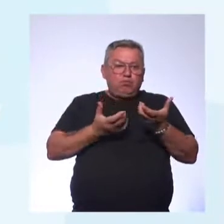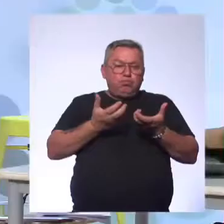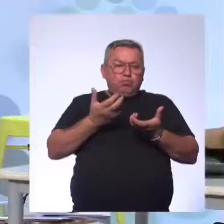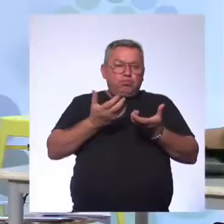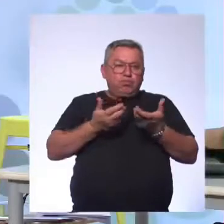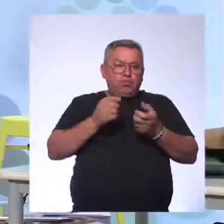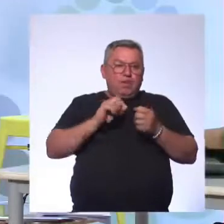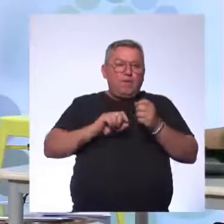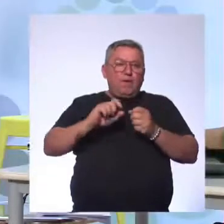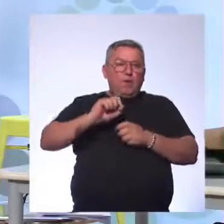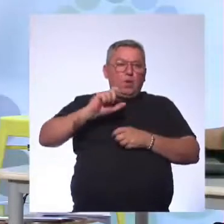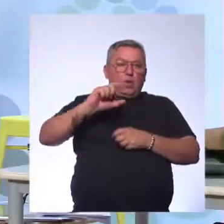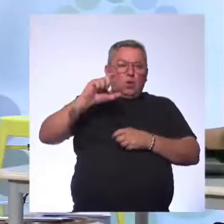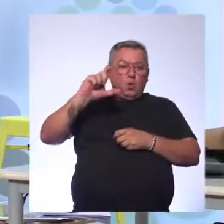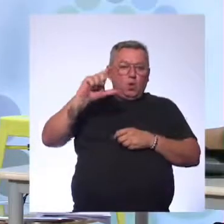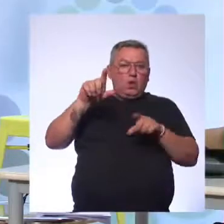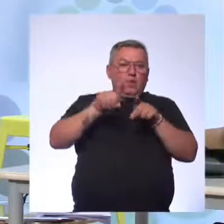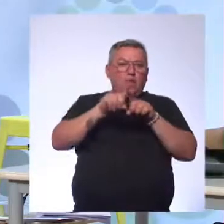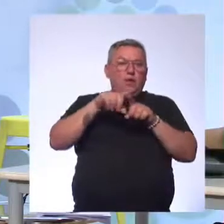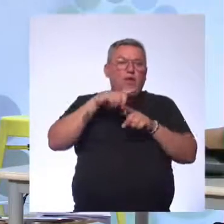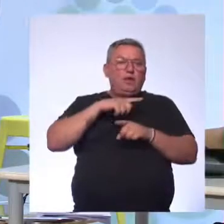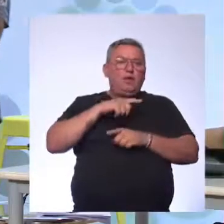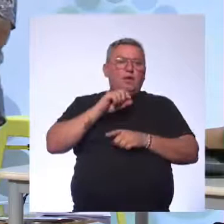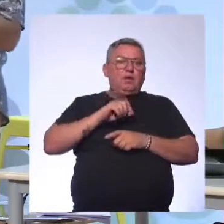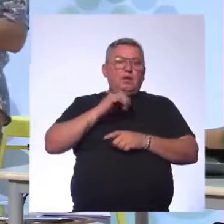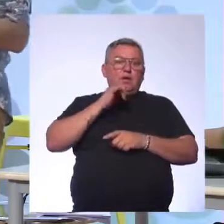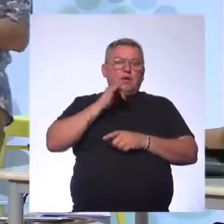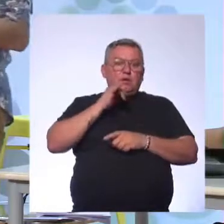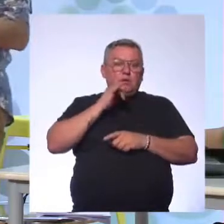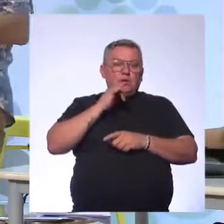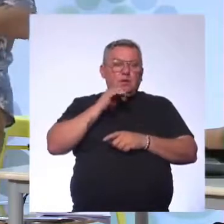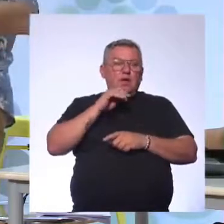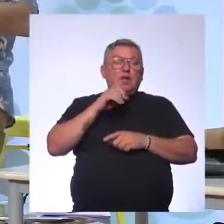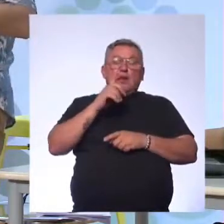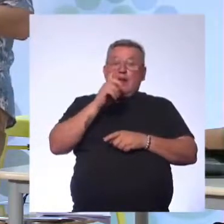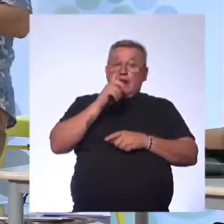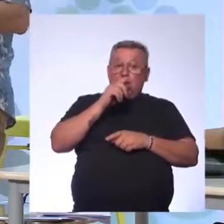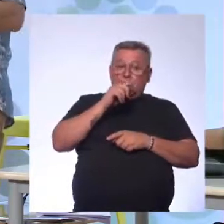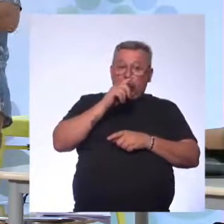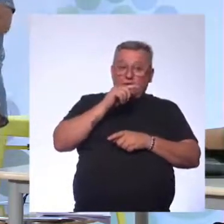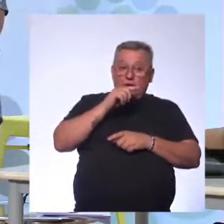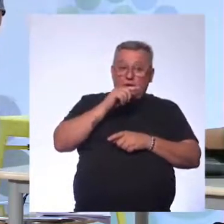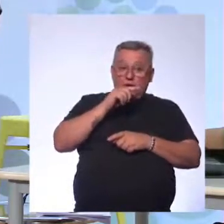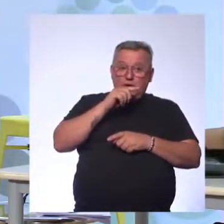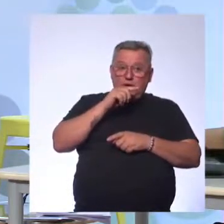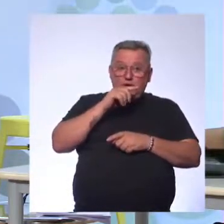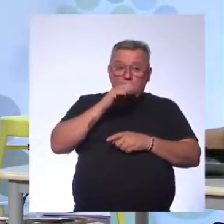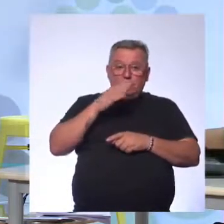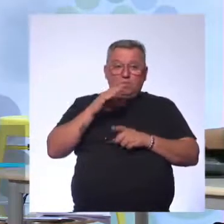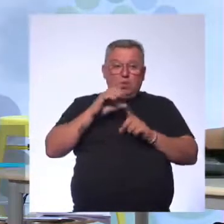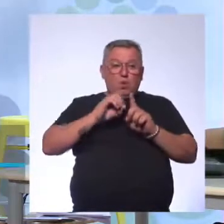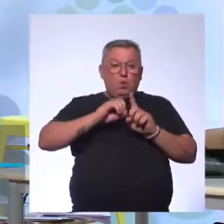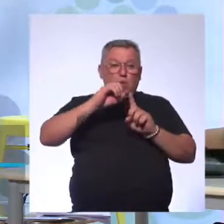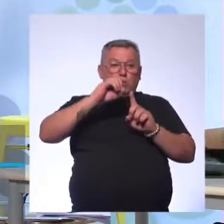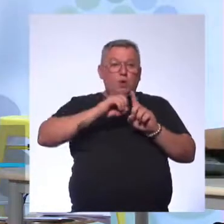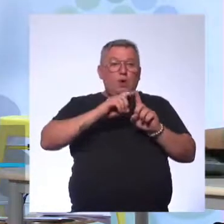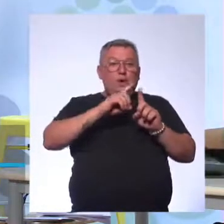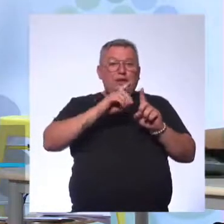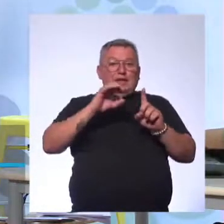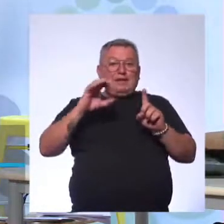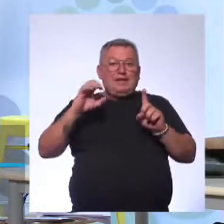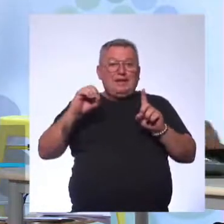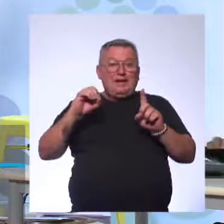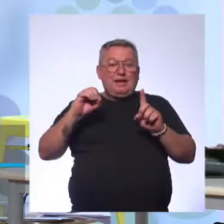substância vai aumentar então nós temos lá o ponto de ebulição da água que gira em torno aí de 100 graus celsius